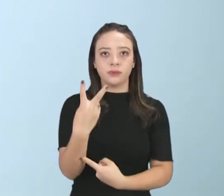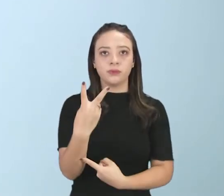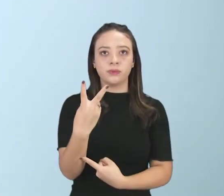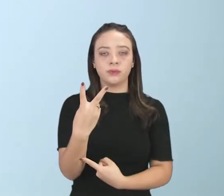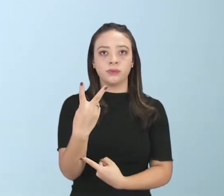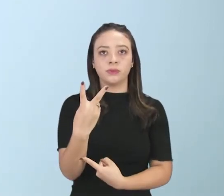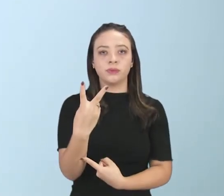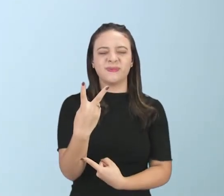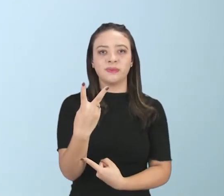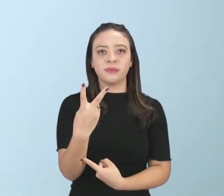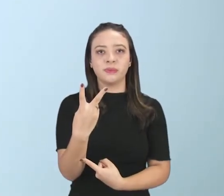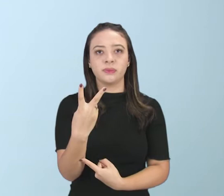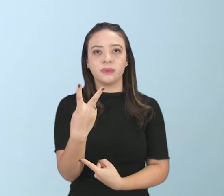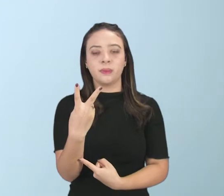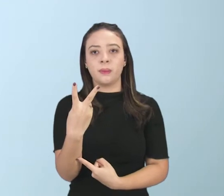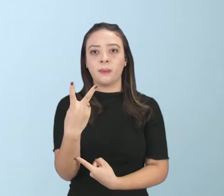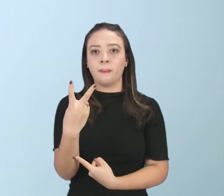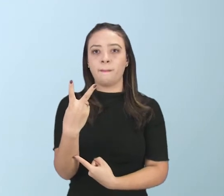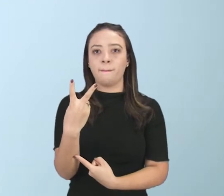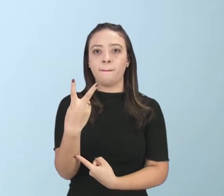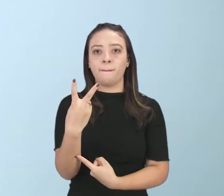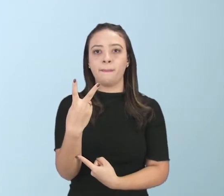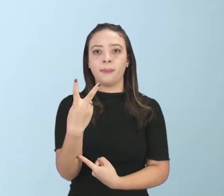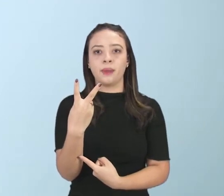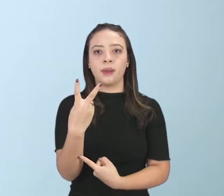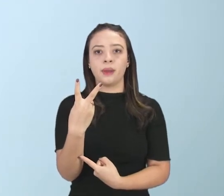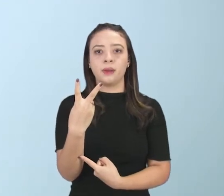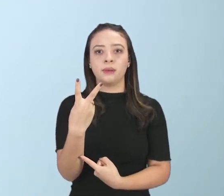ela perde, qual é o termo?